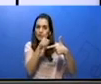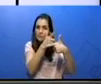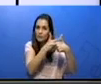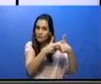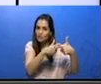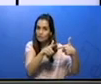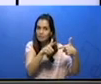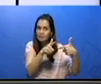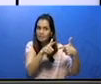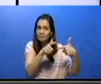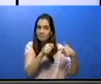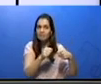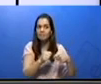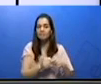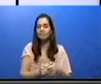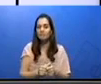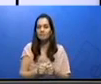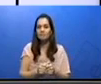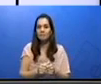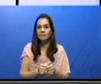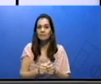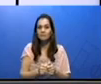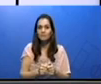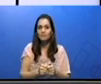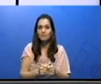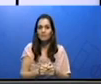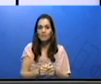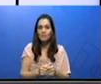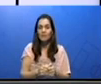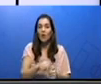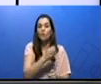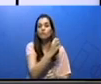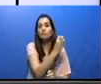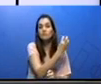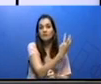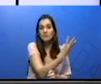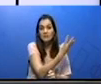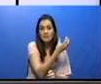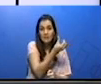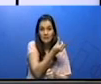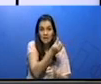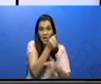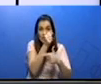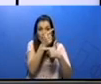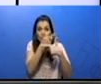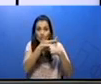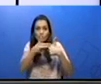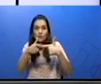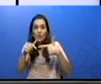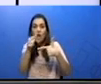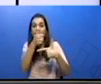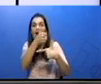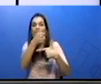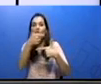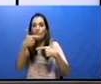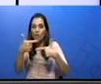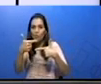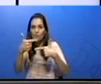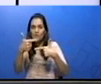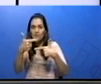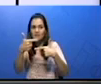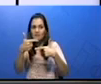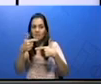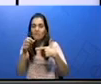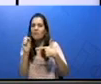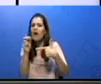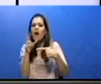do segundo experimento pelo valor do primeiro, que é 12 gramas. Ou seja, a gente sempre divide o valor maior pelo menor, que a gente